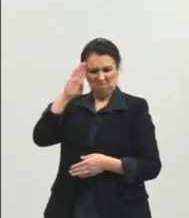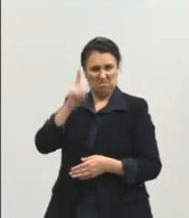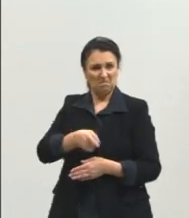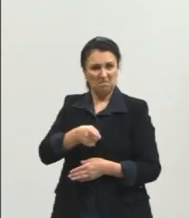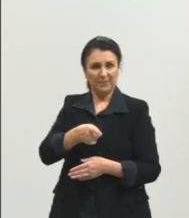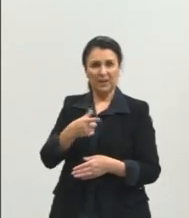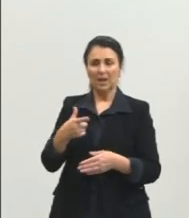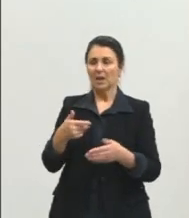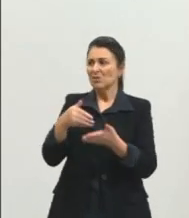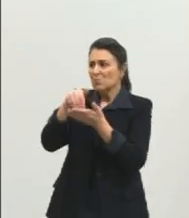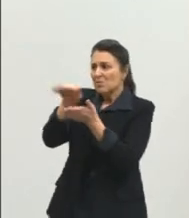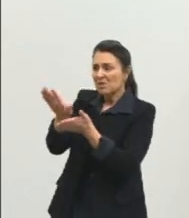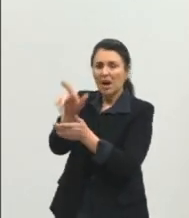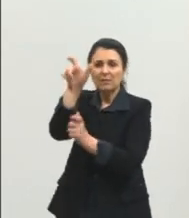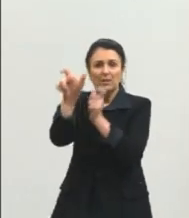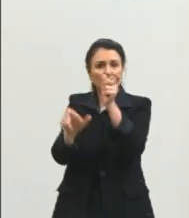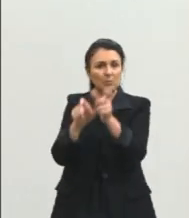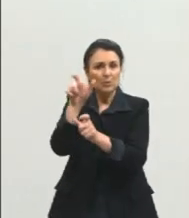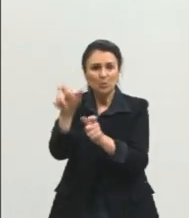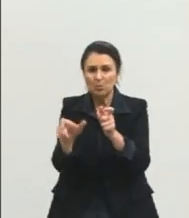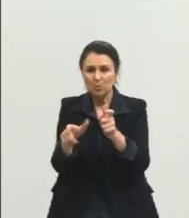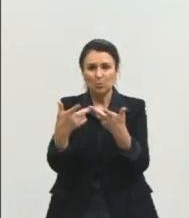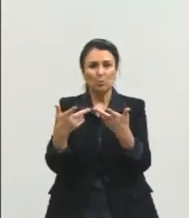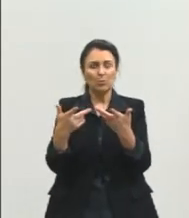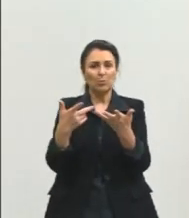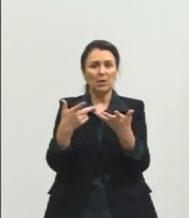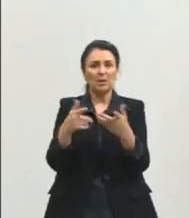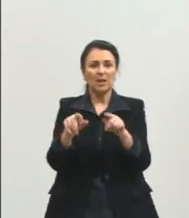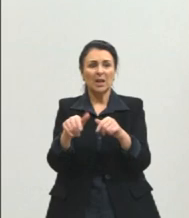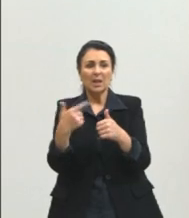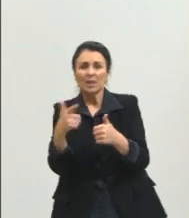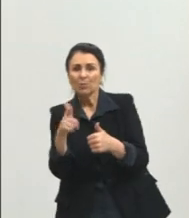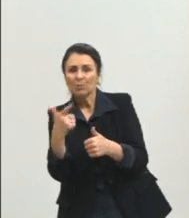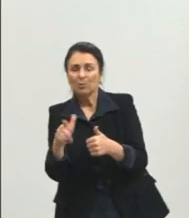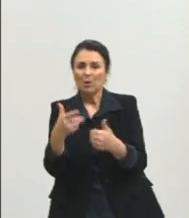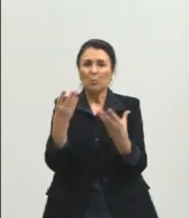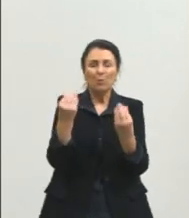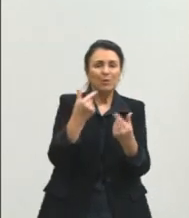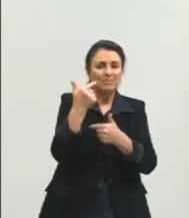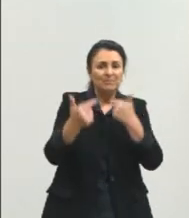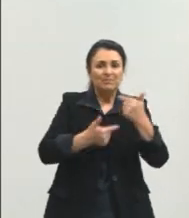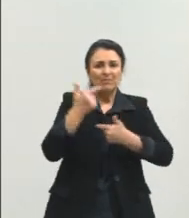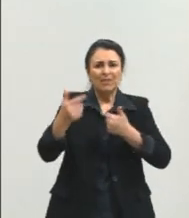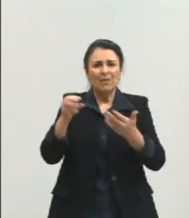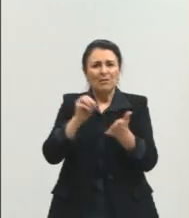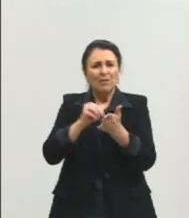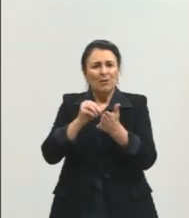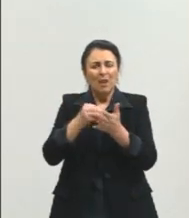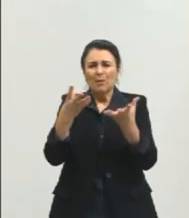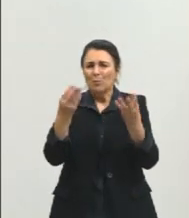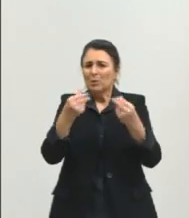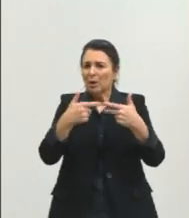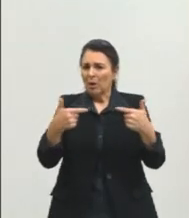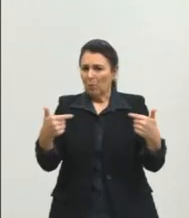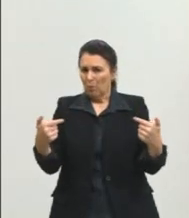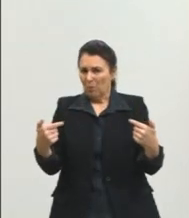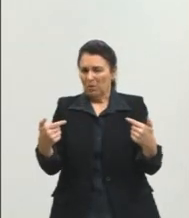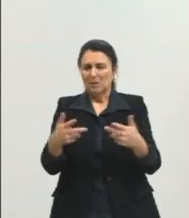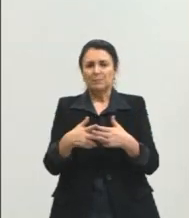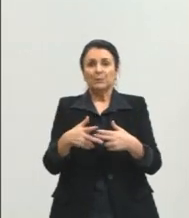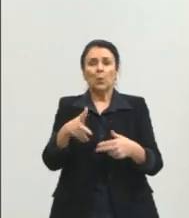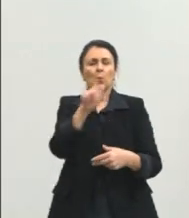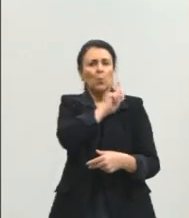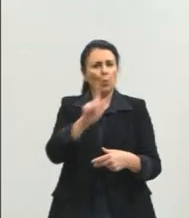não ter onde morar, com não ter boas condições de emprego. Então, era uma vida muito precária, um governo muito